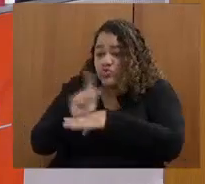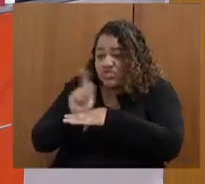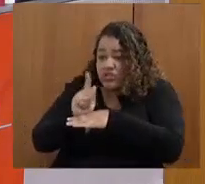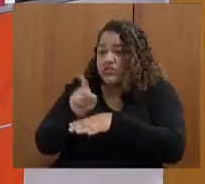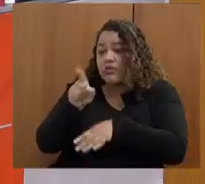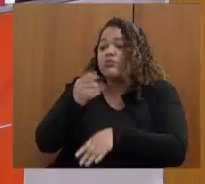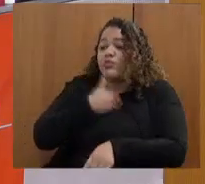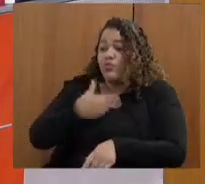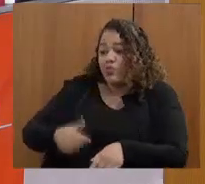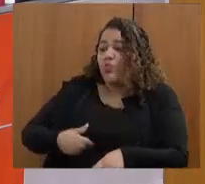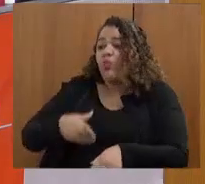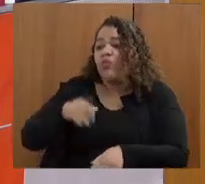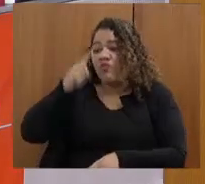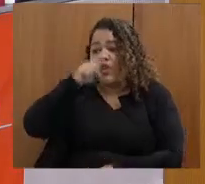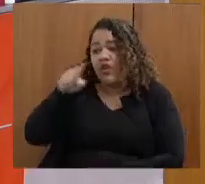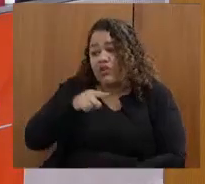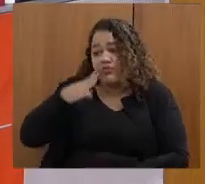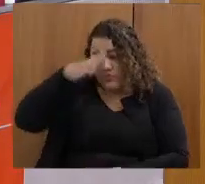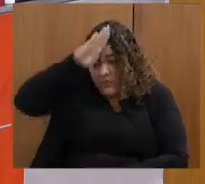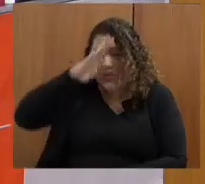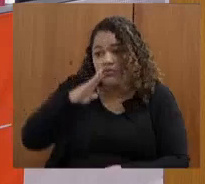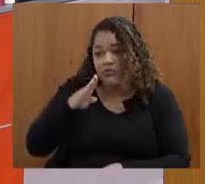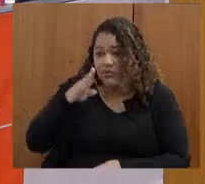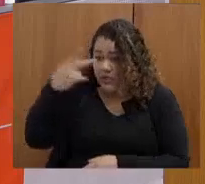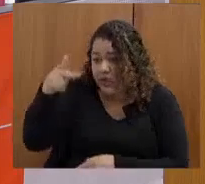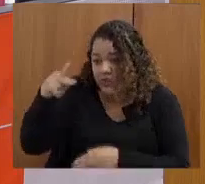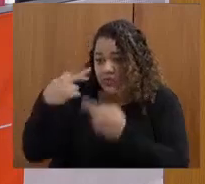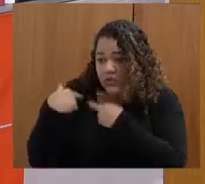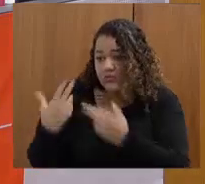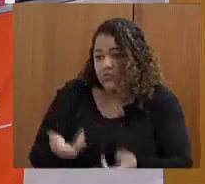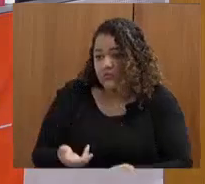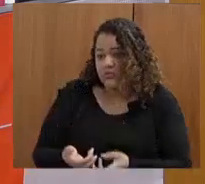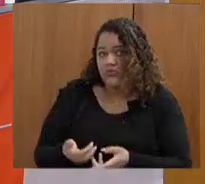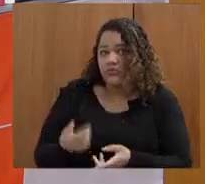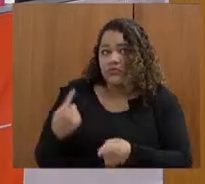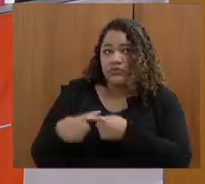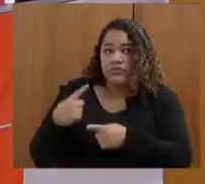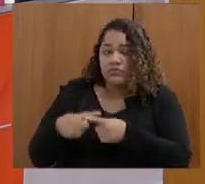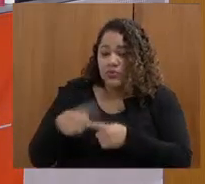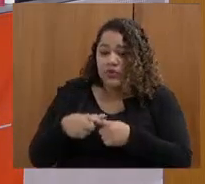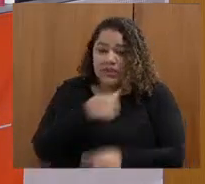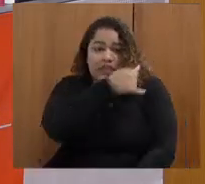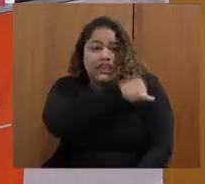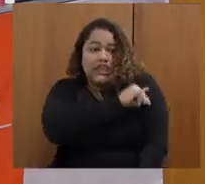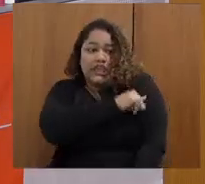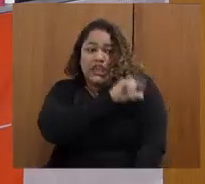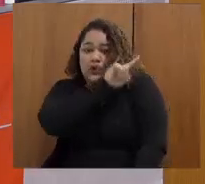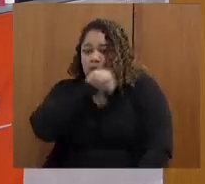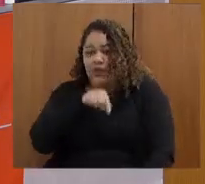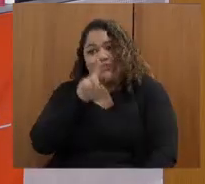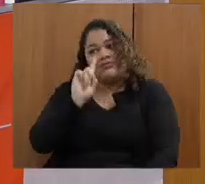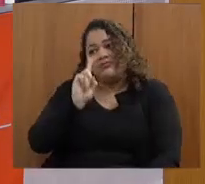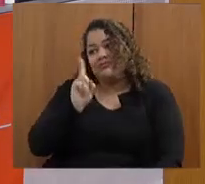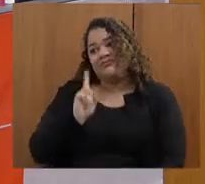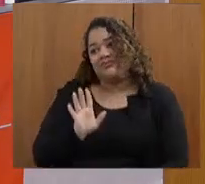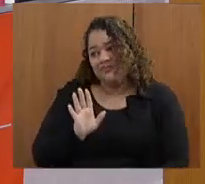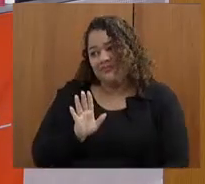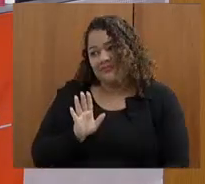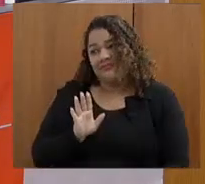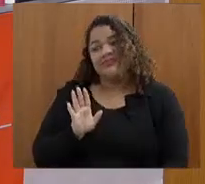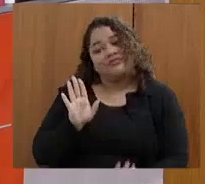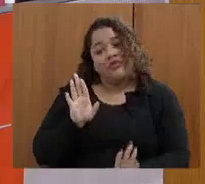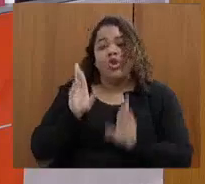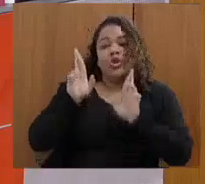secretado tô discutindo a parte que é do Senhor que eu nem tô discutindo a parte que veio do Rio de Janeiro espero que a gente esteja